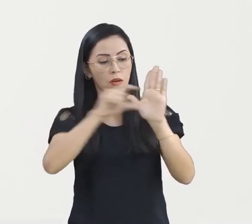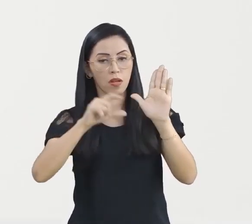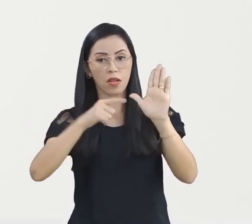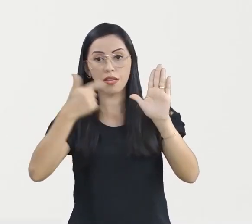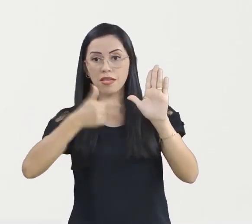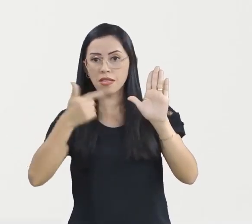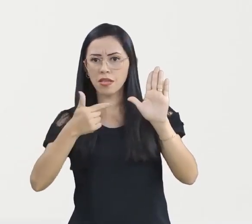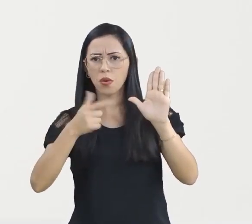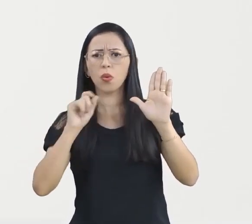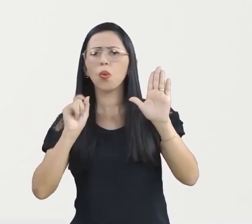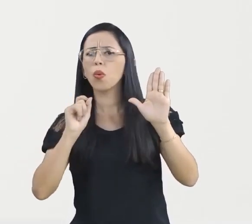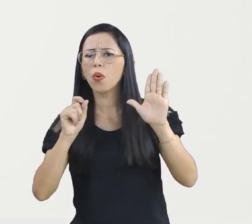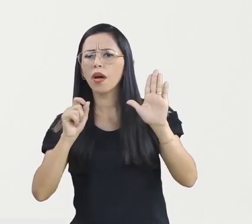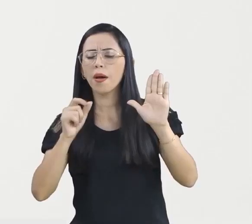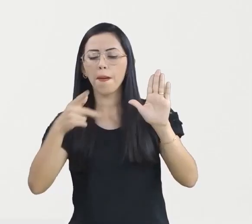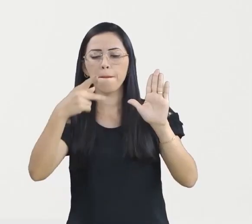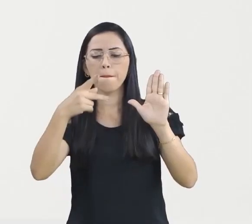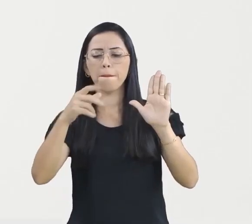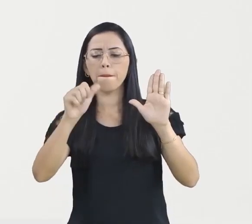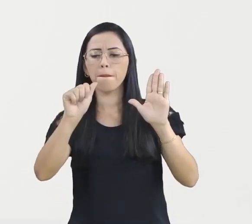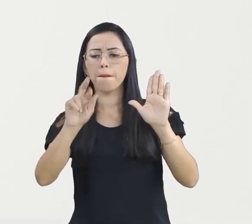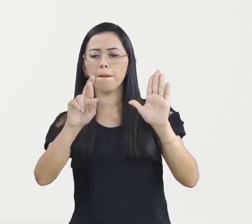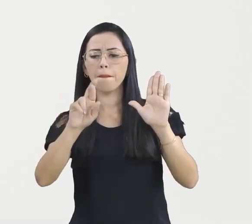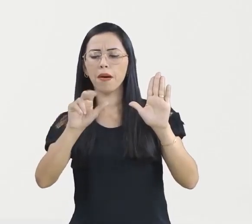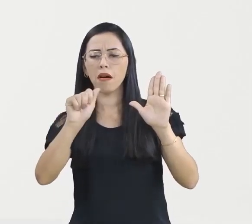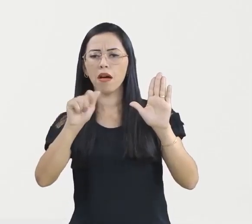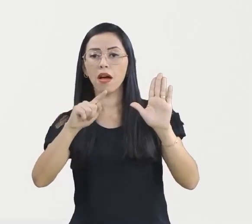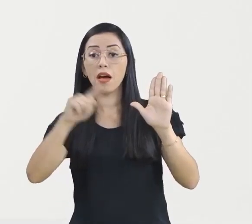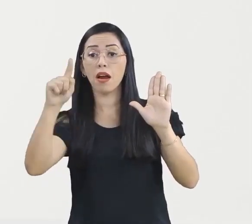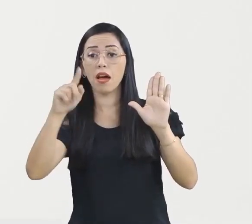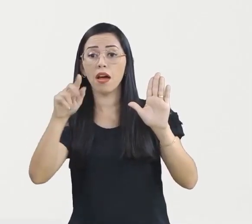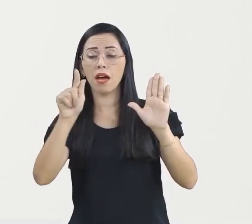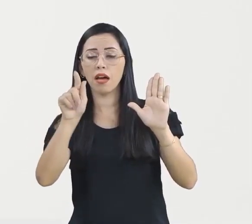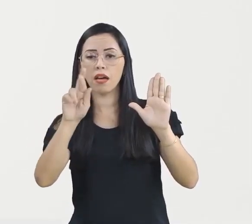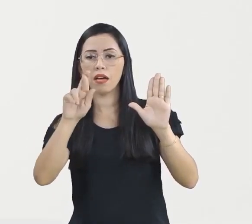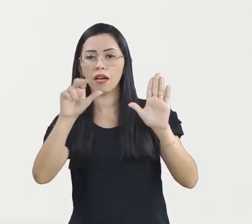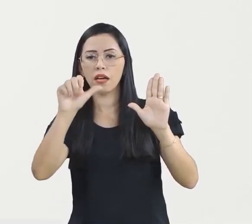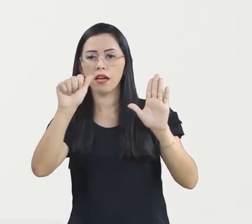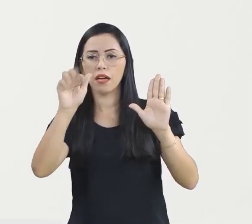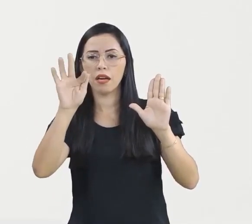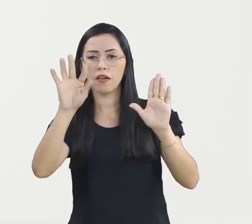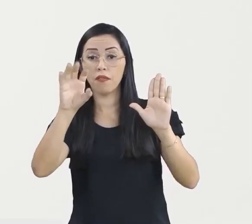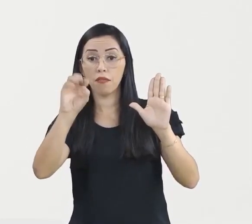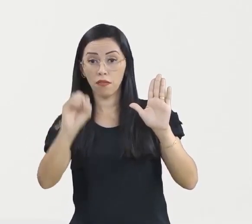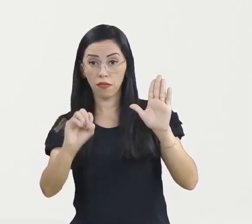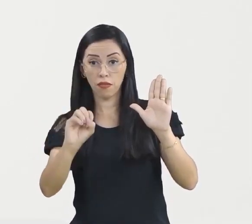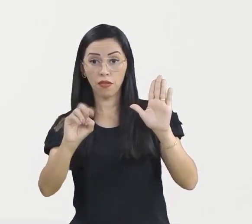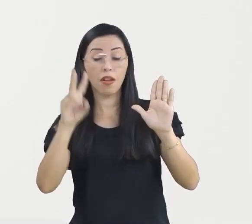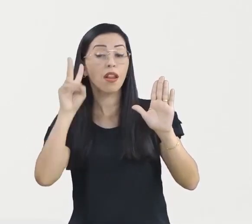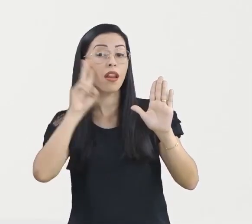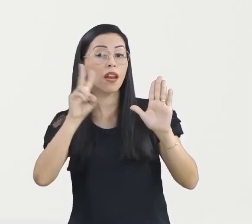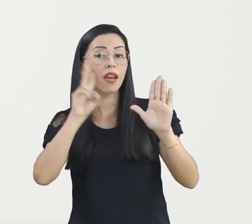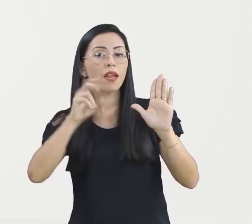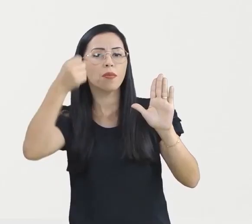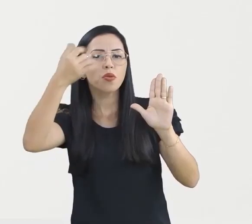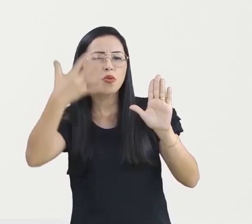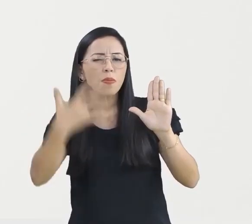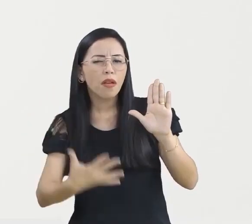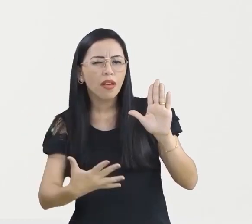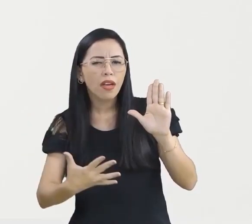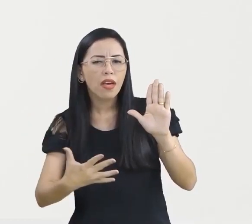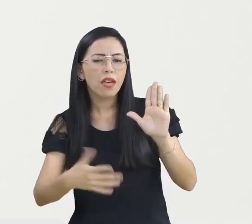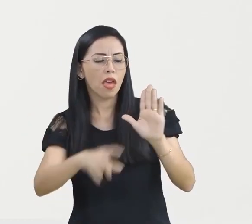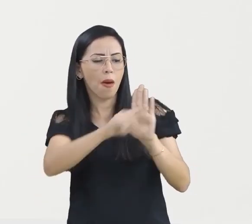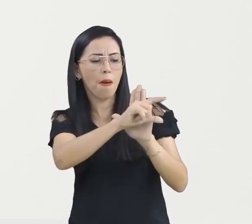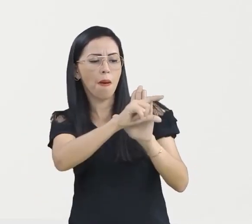No primeiro parágrafo, foi construído dessa forma aqui. Ó, lembra que eu disse para vocês? Primeiro parágrafo,